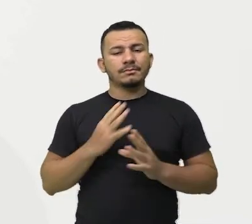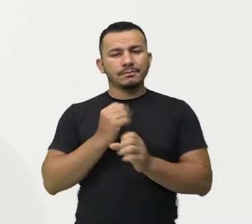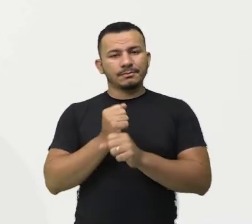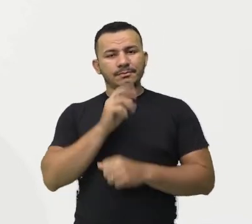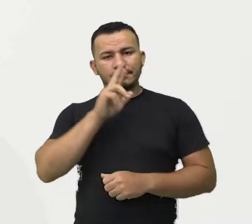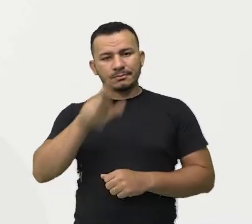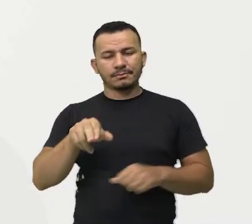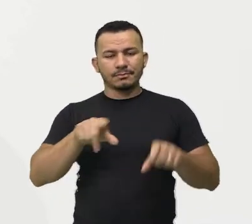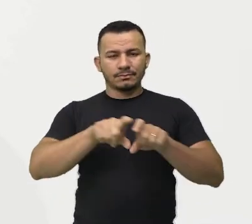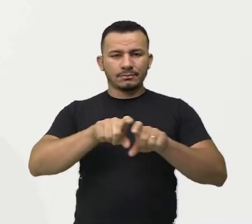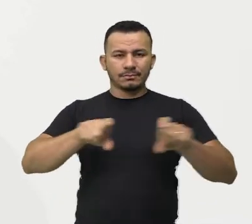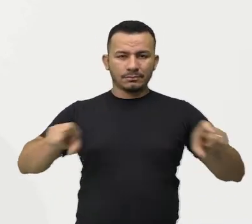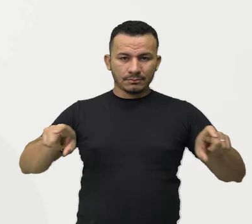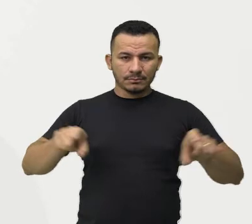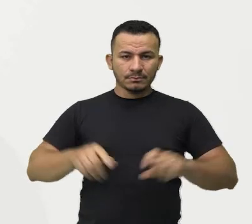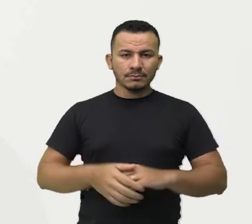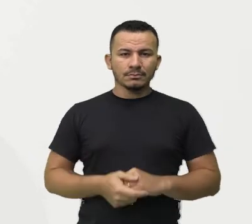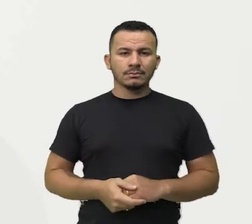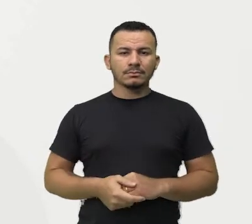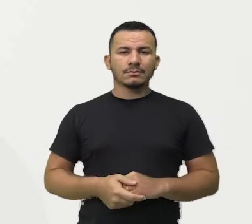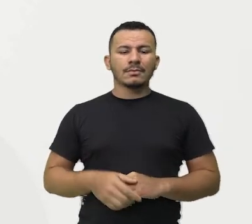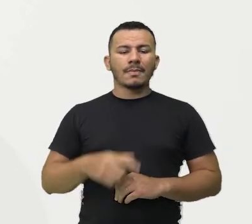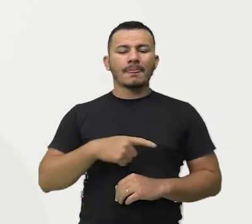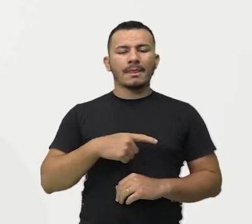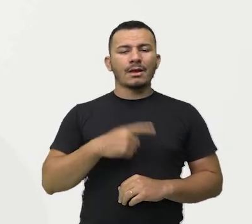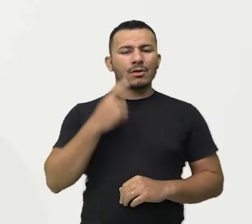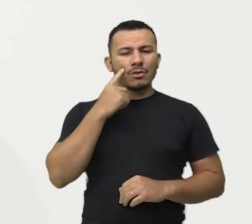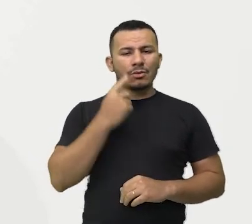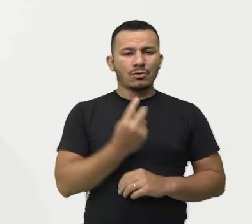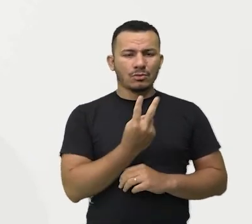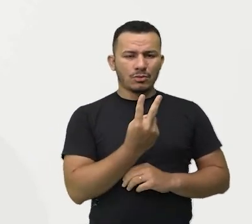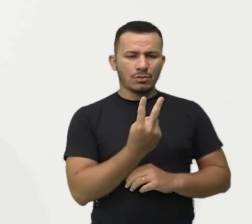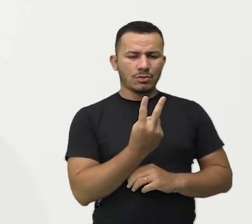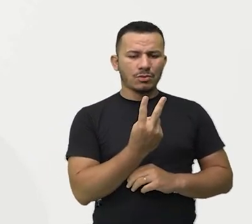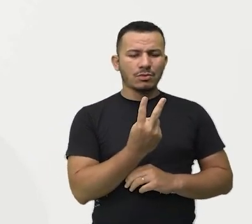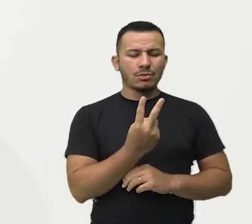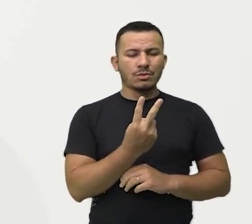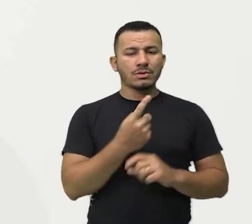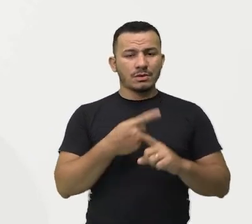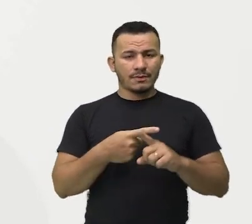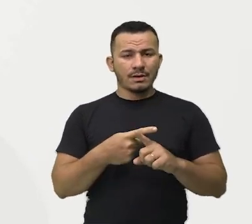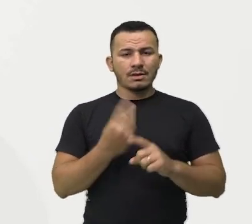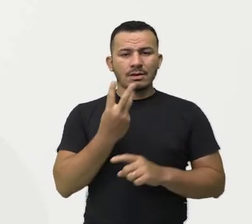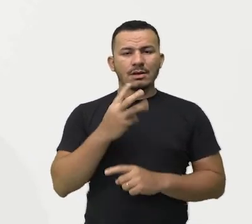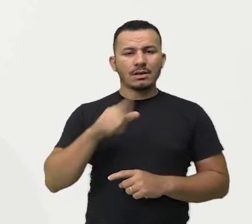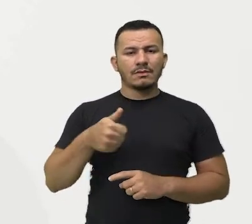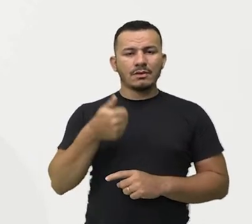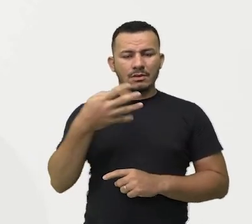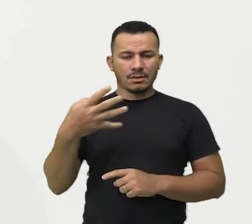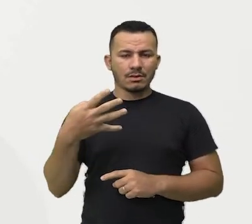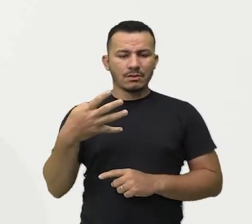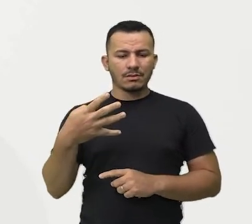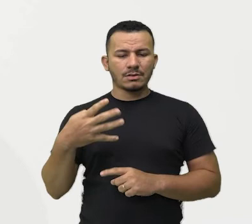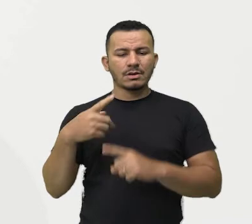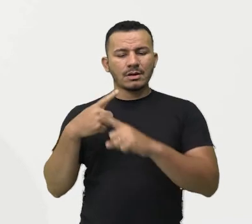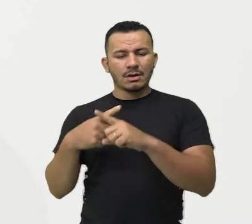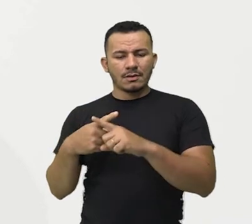isto, vamos resolver nossa equação. Nós temos 2 que multiplica π, que é